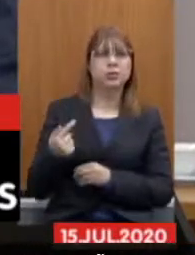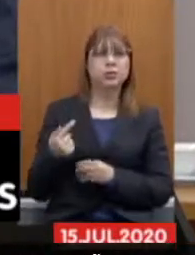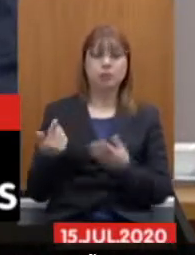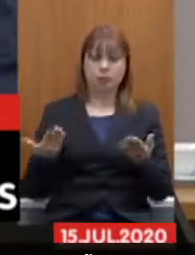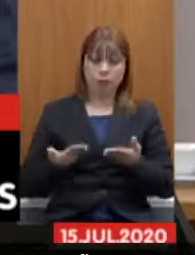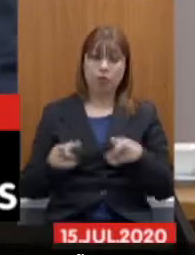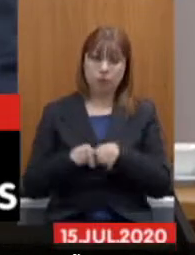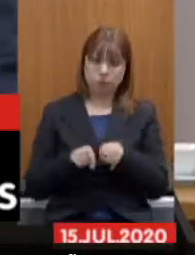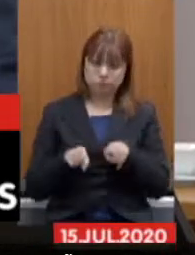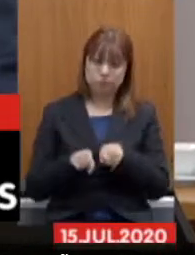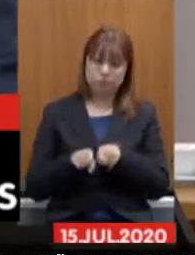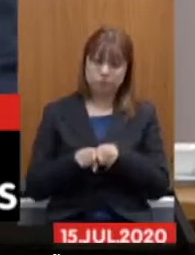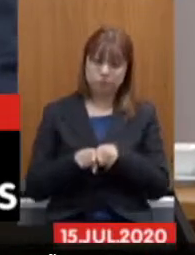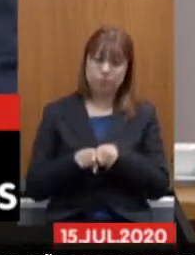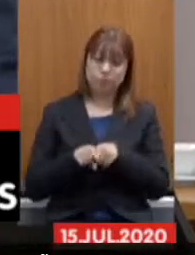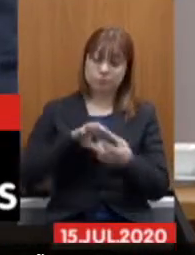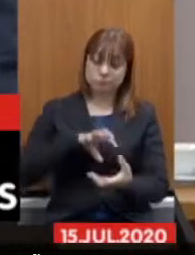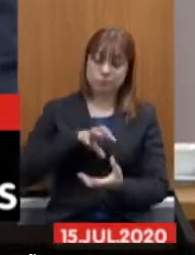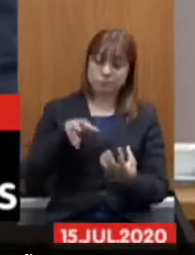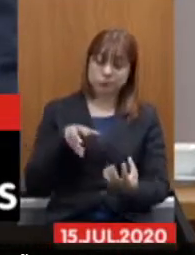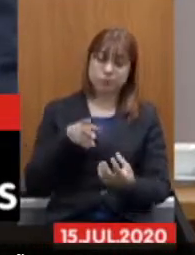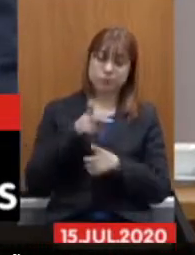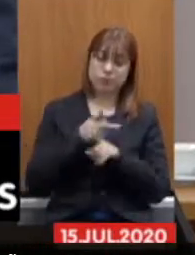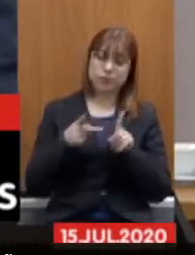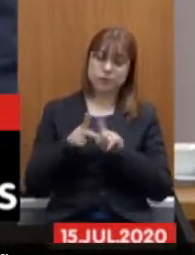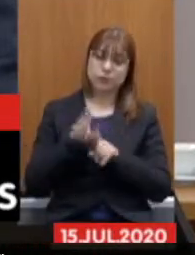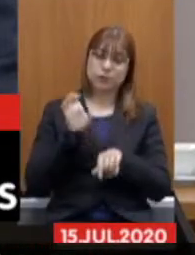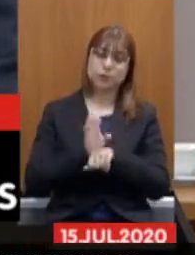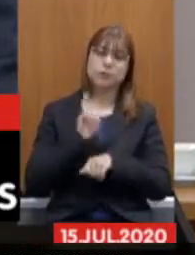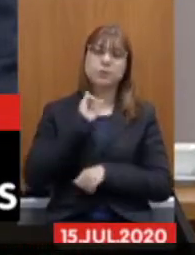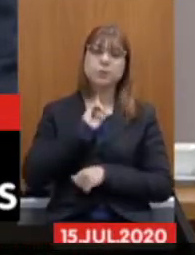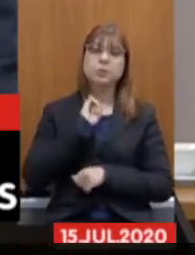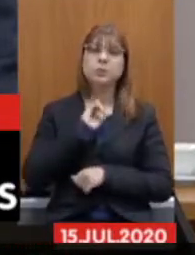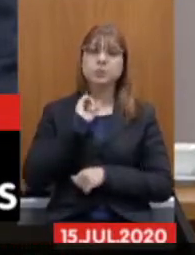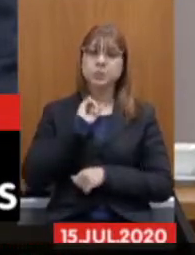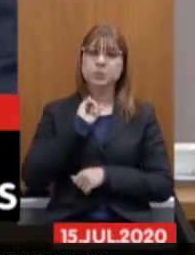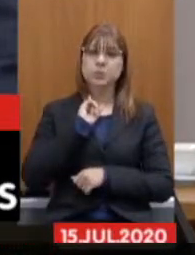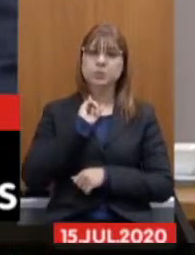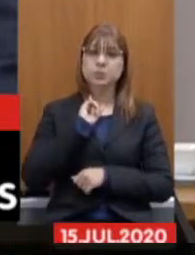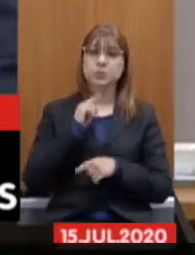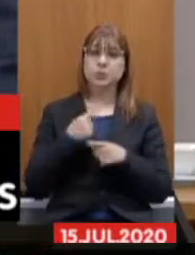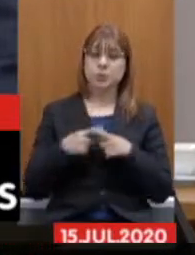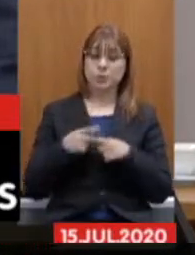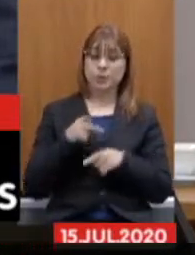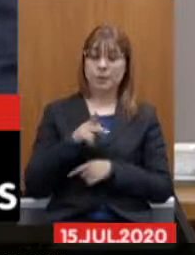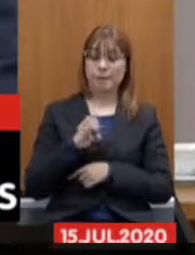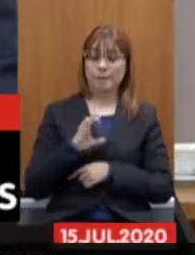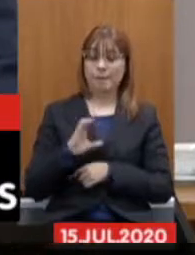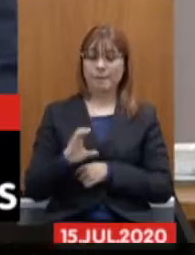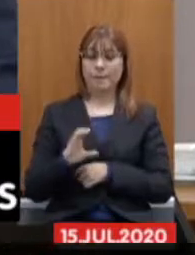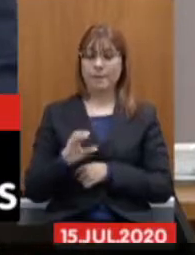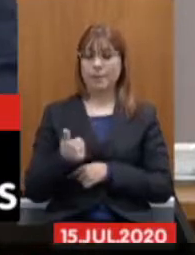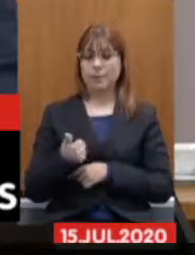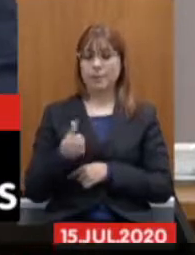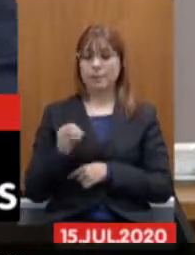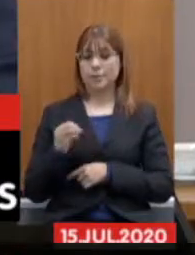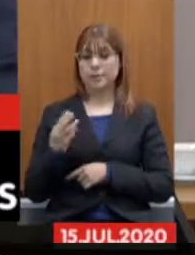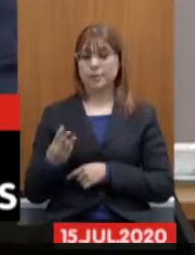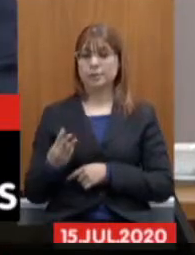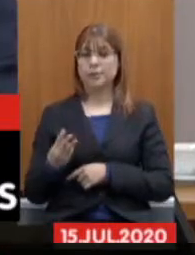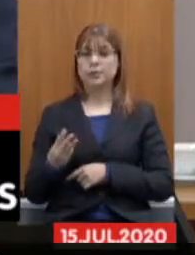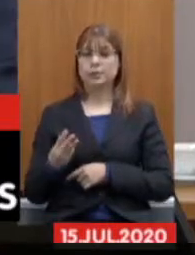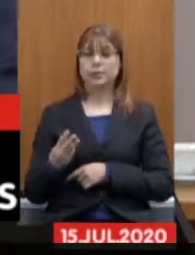está também nos pegando na reforma da previdência do estado de minas gerais já que a pec 103 cuidou da